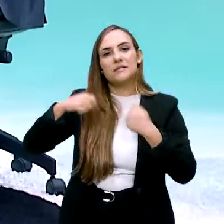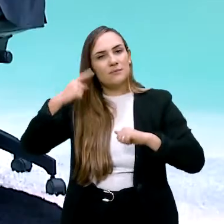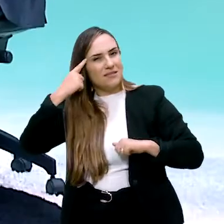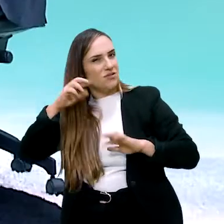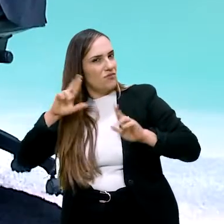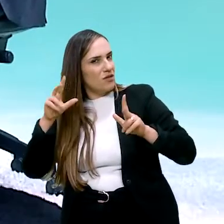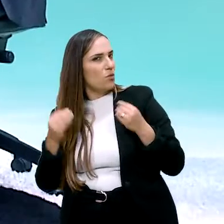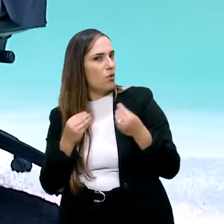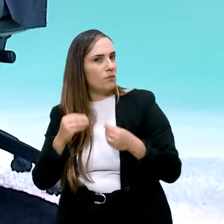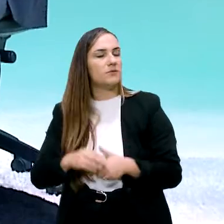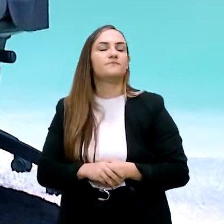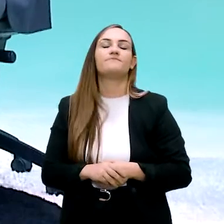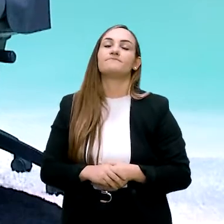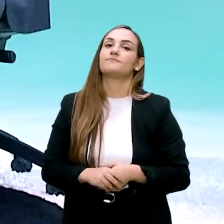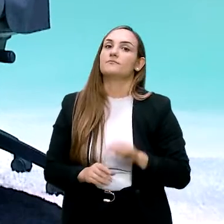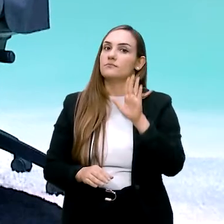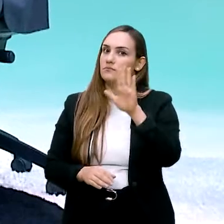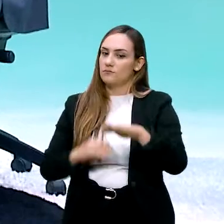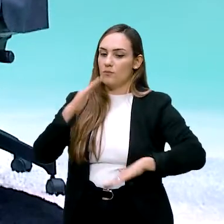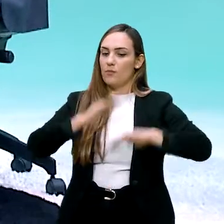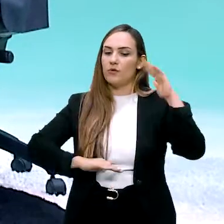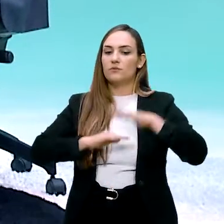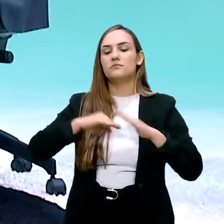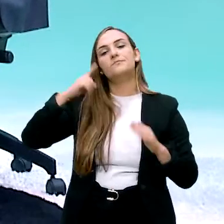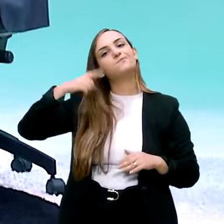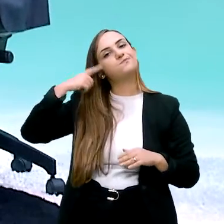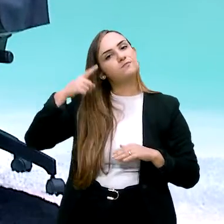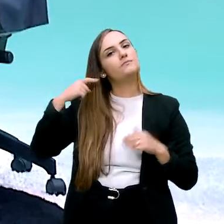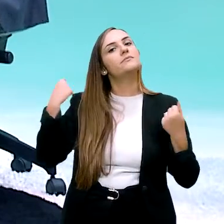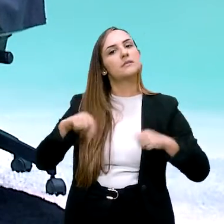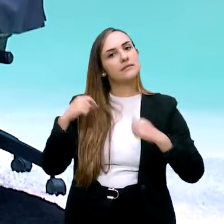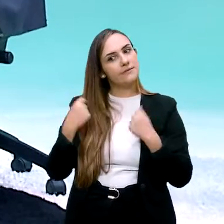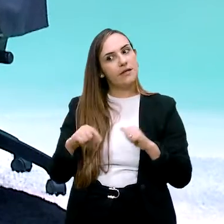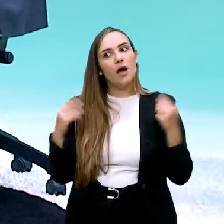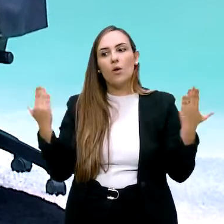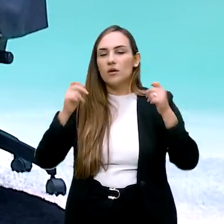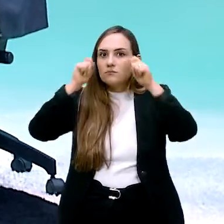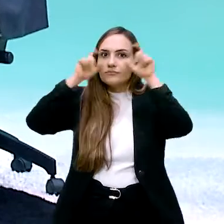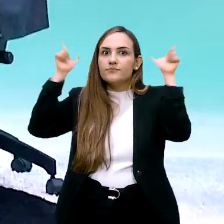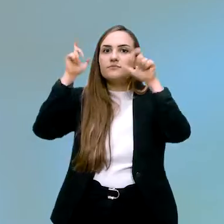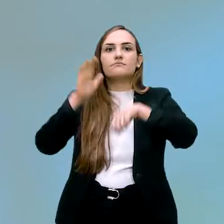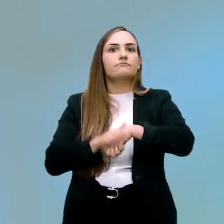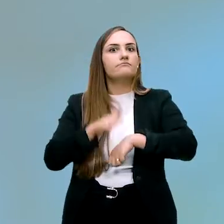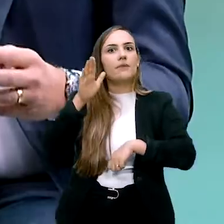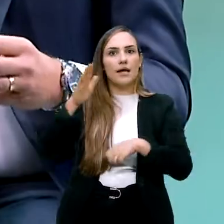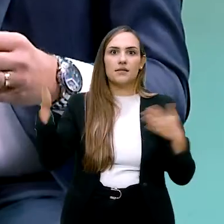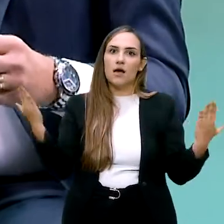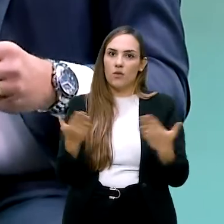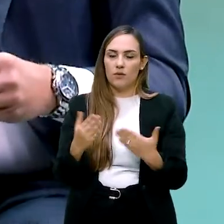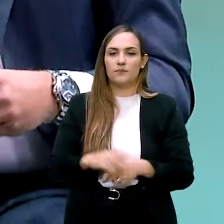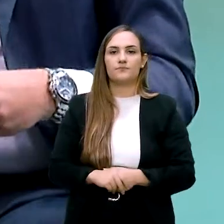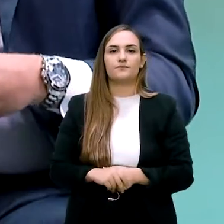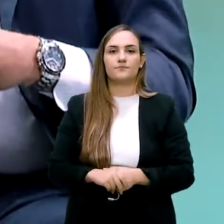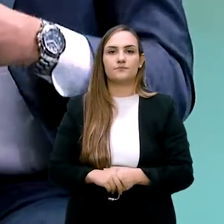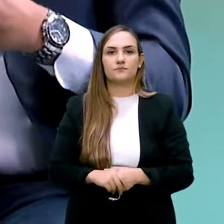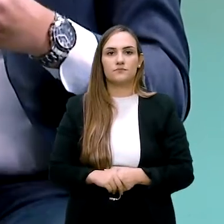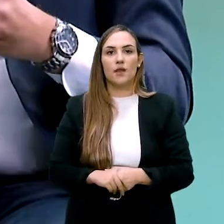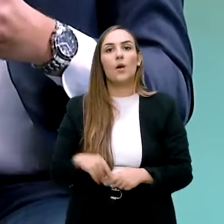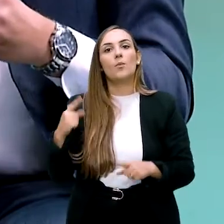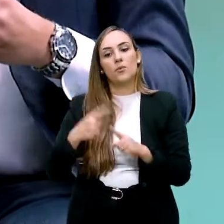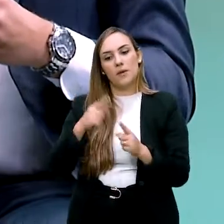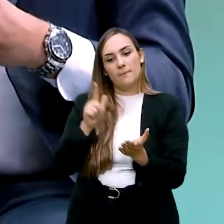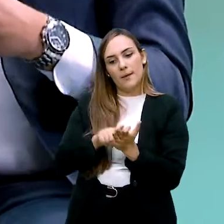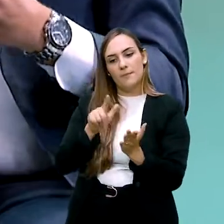saúde? Sem dúvida, o advogado ele precisa estar muito mais atento do que antes. A atualização do